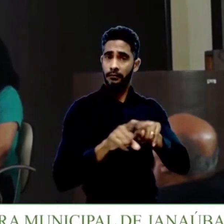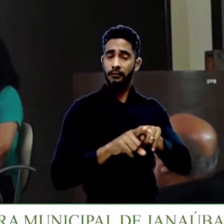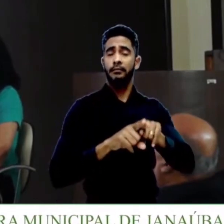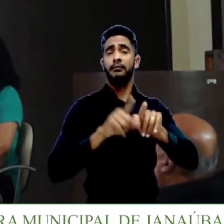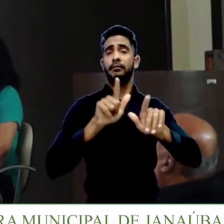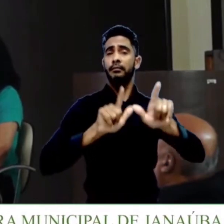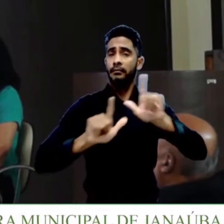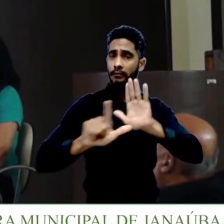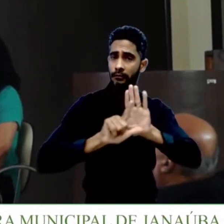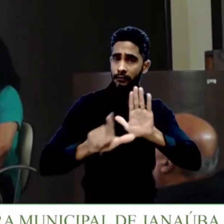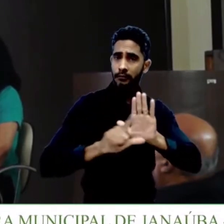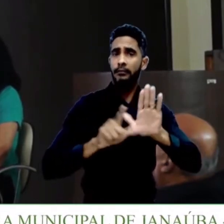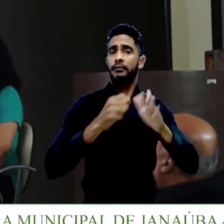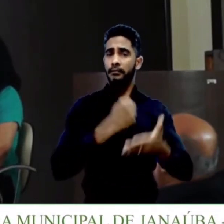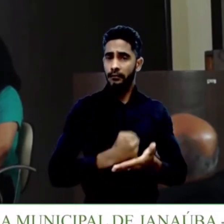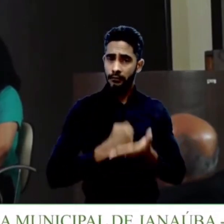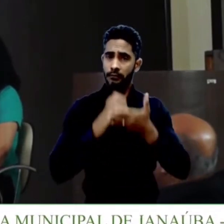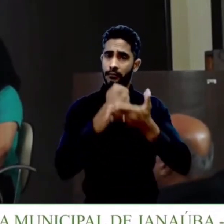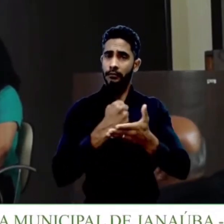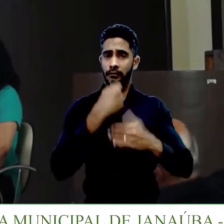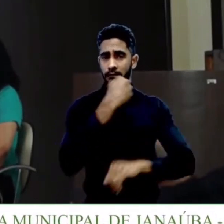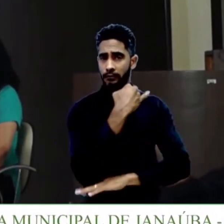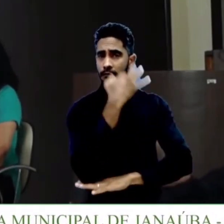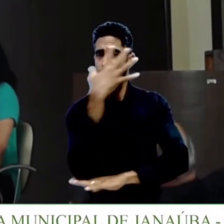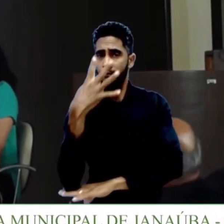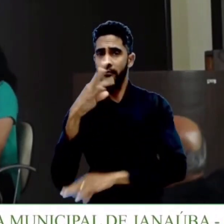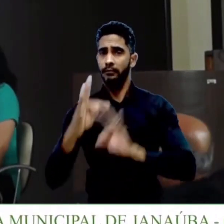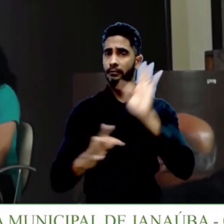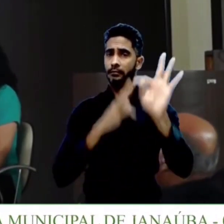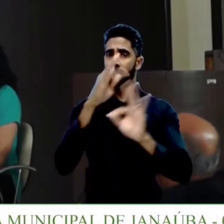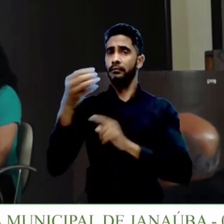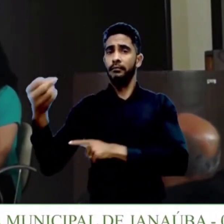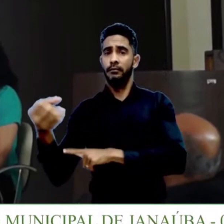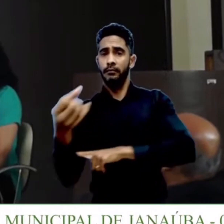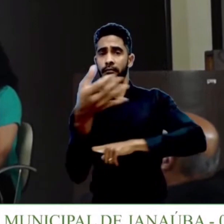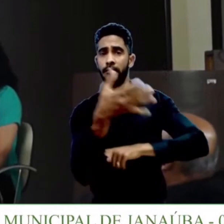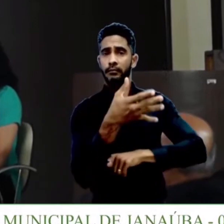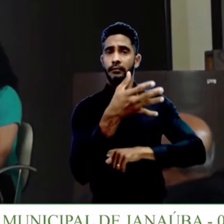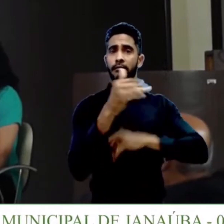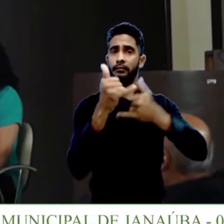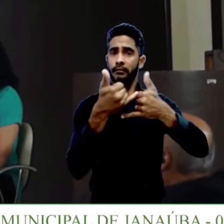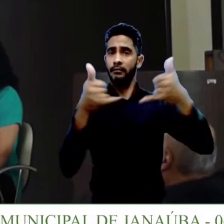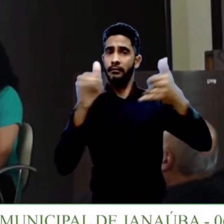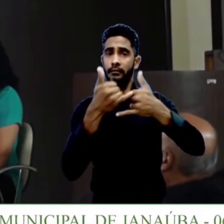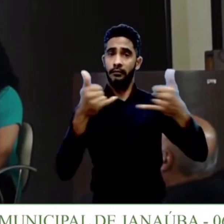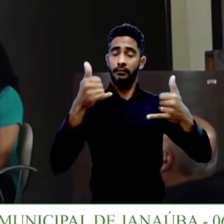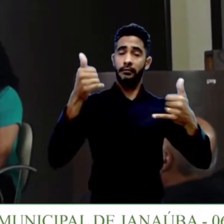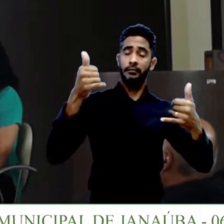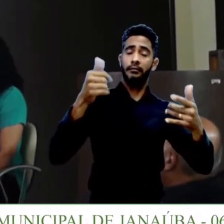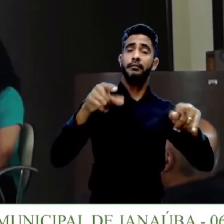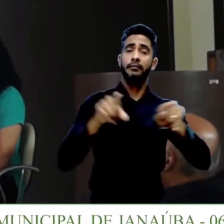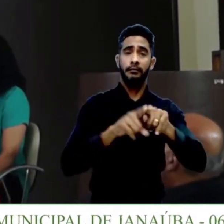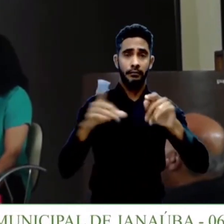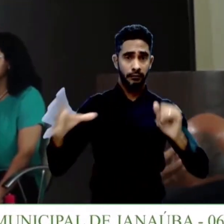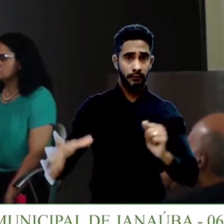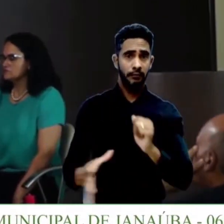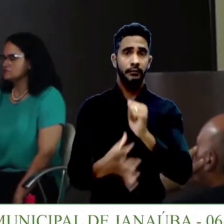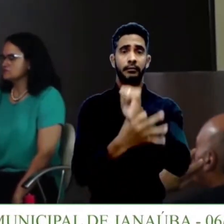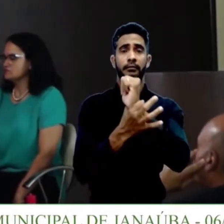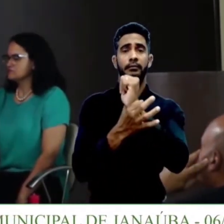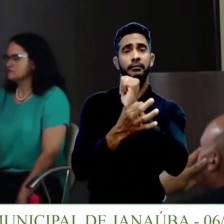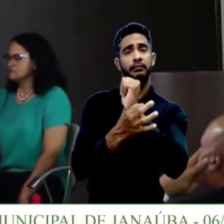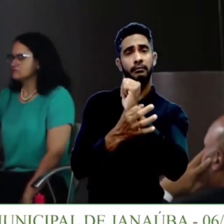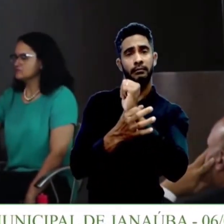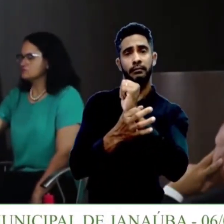logística, sustentabilidade e meio ambiente, tecnologia e inovação, energia sustentável e segurança patrimonial